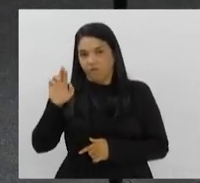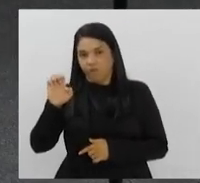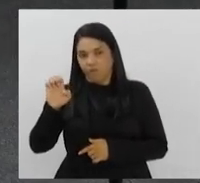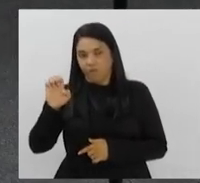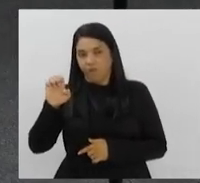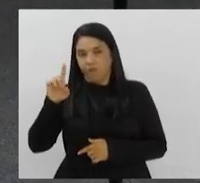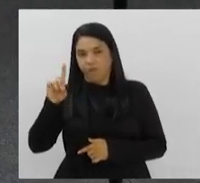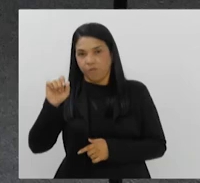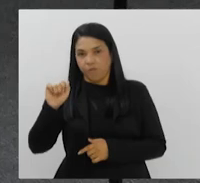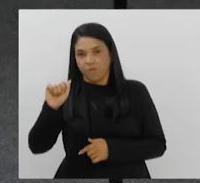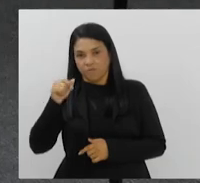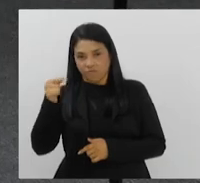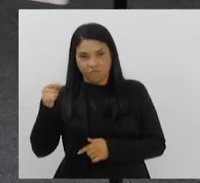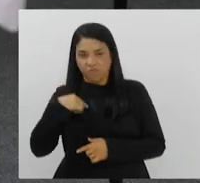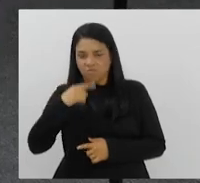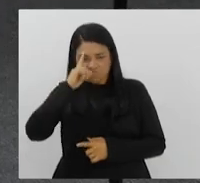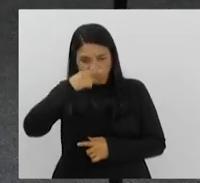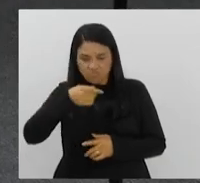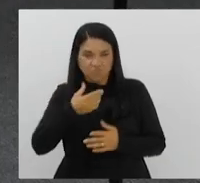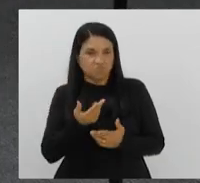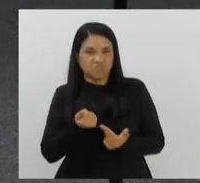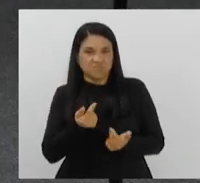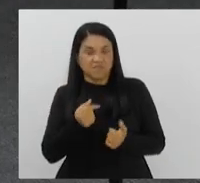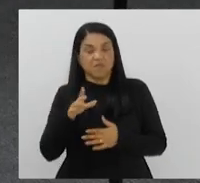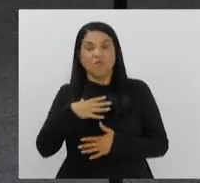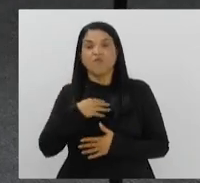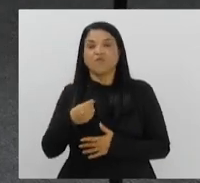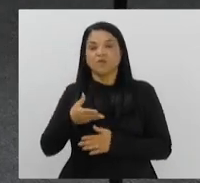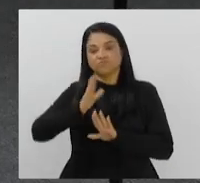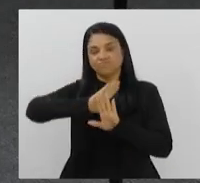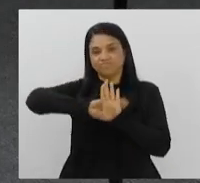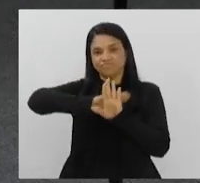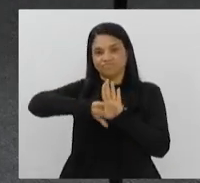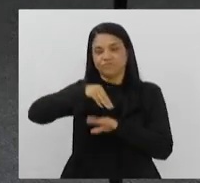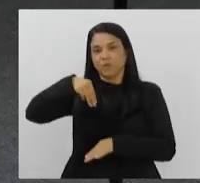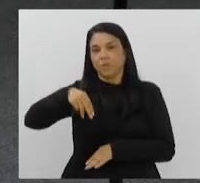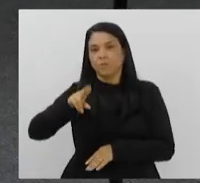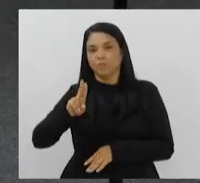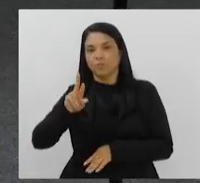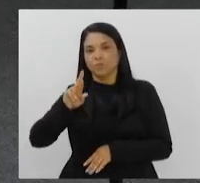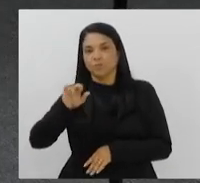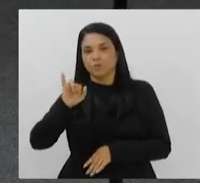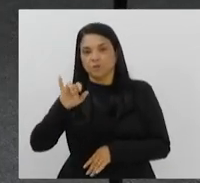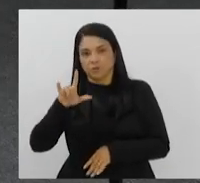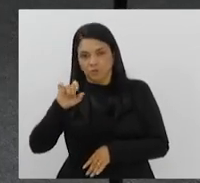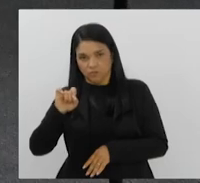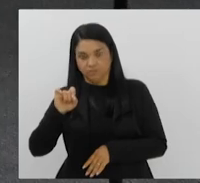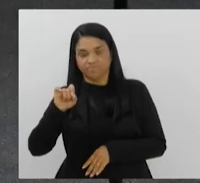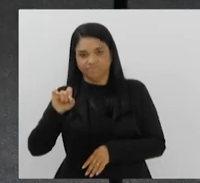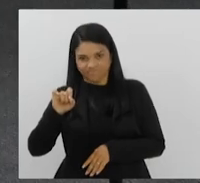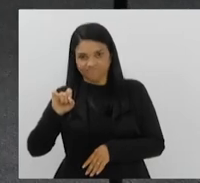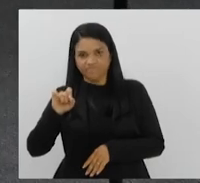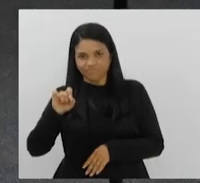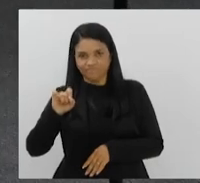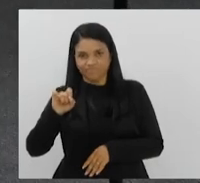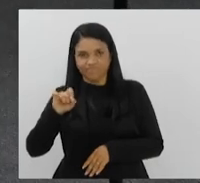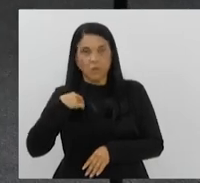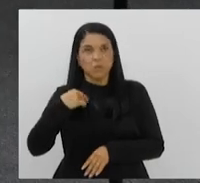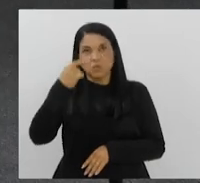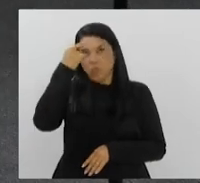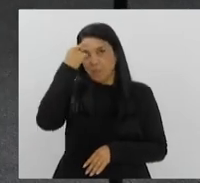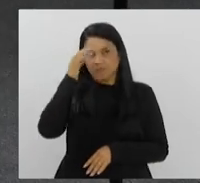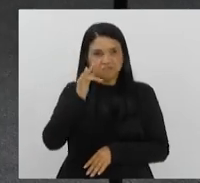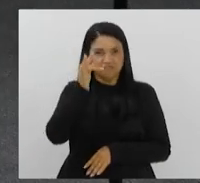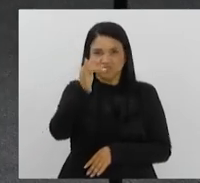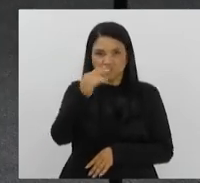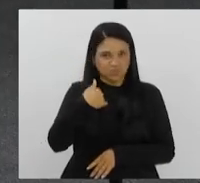que Alfredão, coitado, não manda em nada. Quem manda é o seu filho, o Murilo. Murilo, uma pessoa que não pensa no